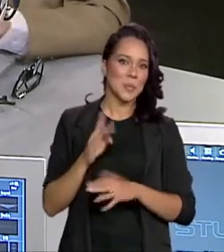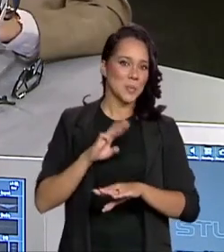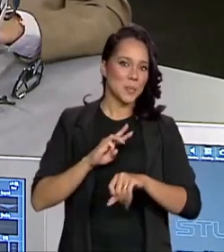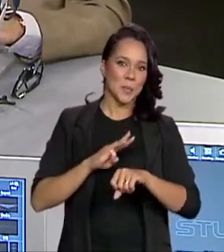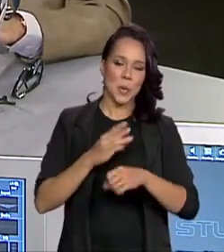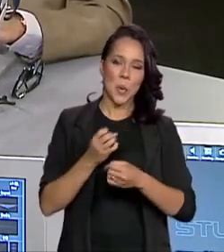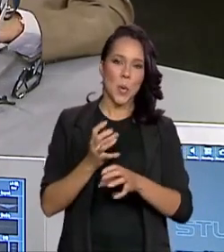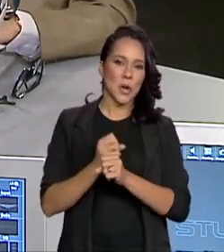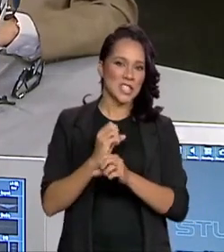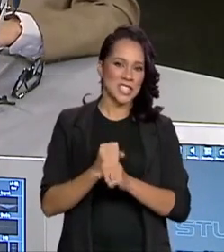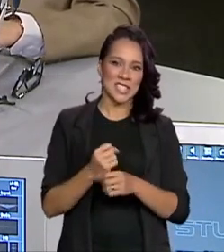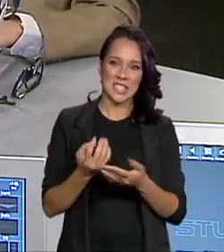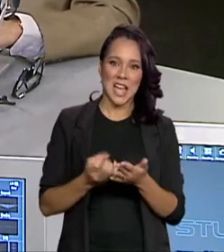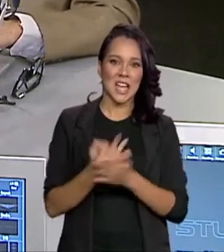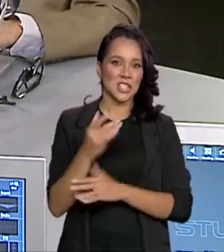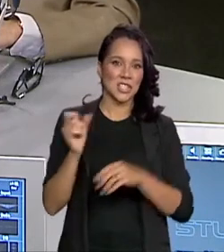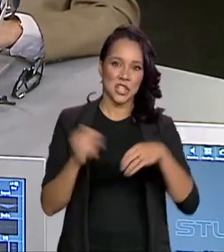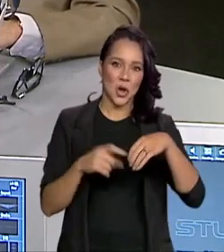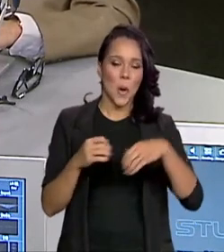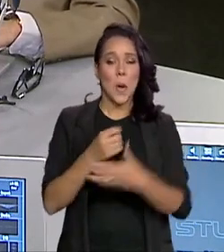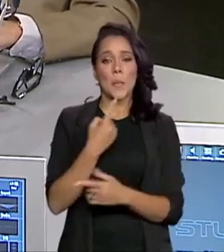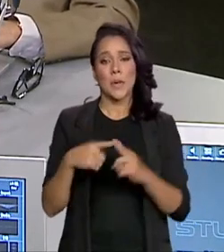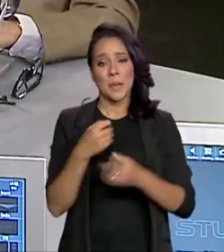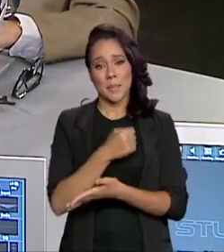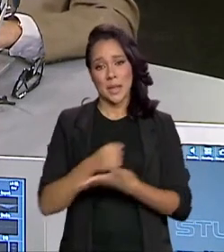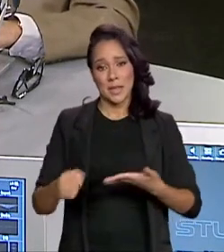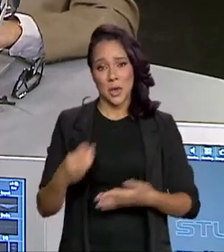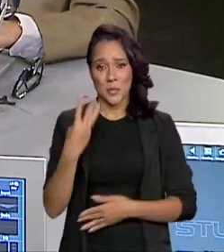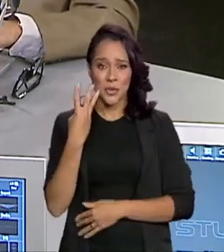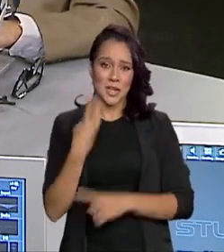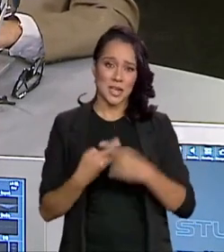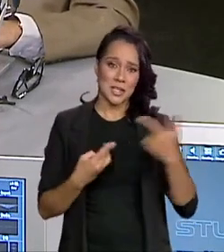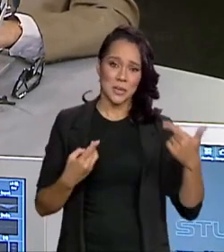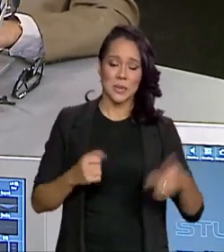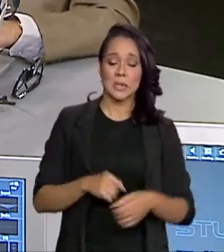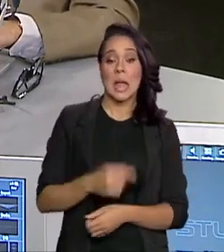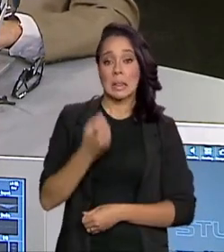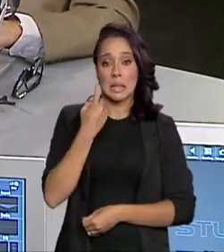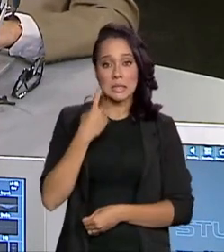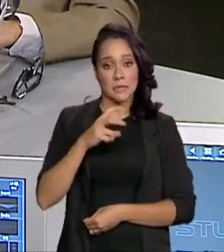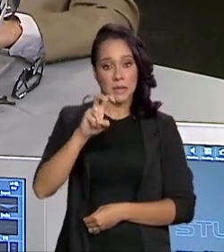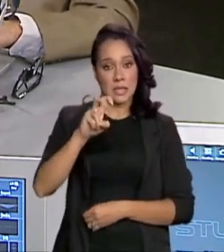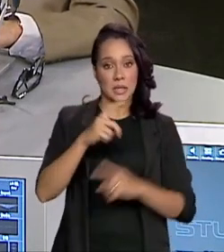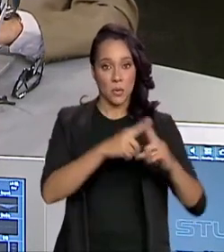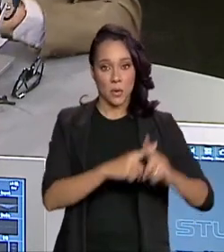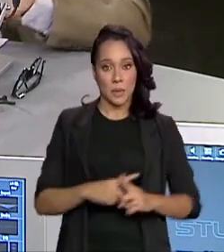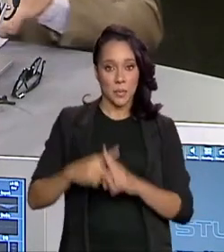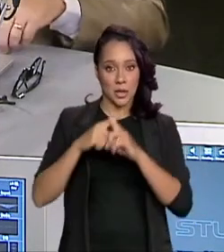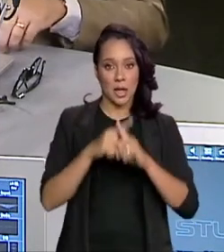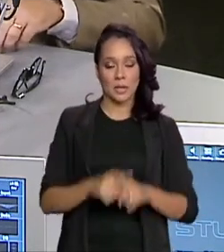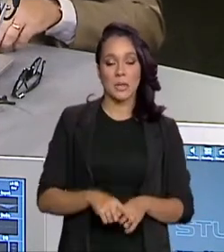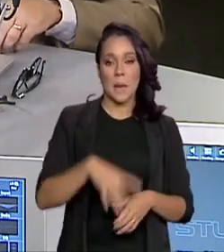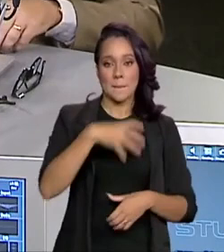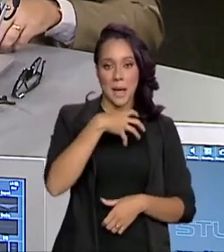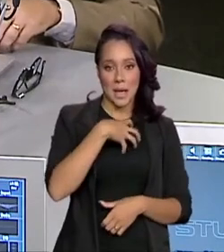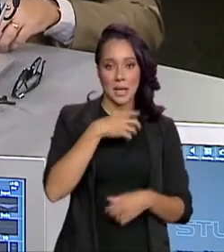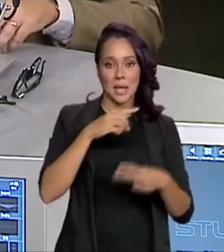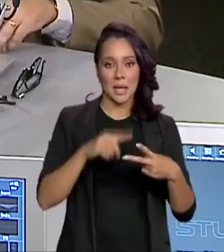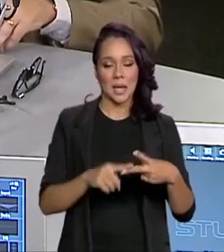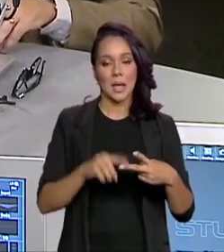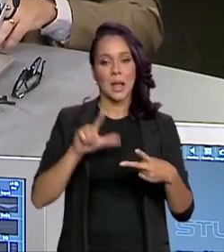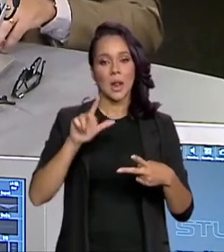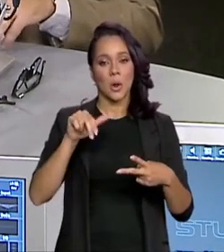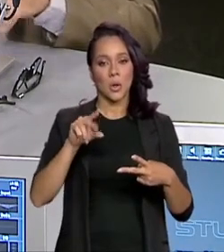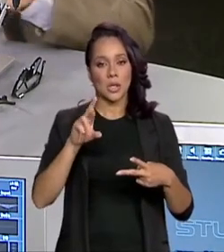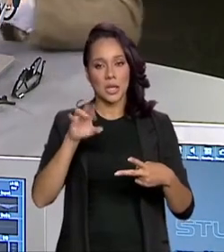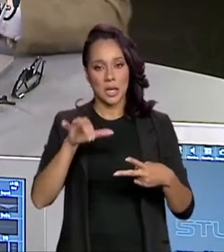perdeu em casa para o Sampaio Correia por 3-2. Nesta sexta-feira, 5 jogos movimentam a Série B: Bahia e Guarani,